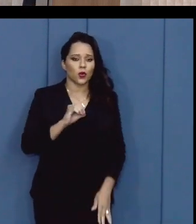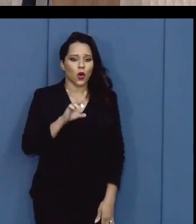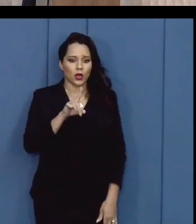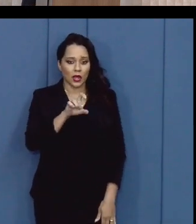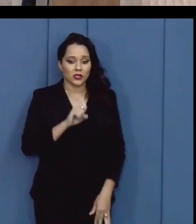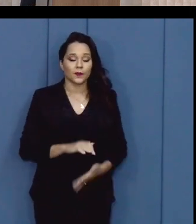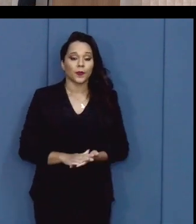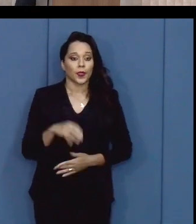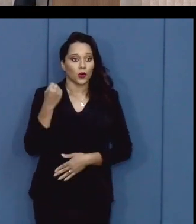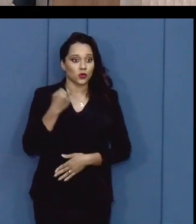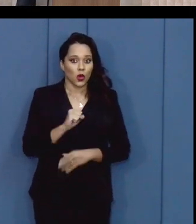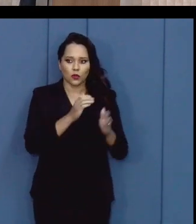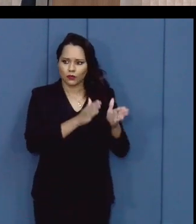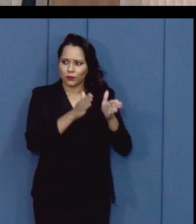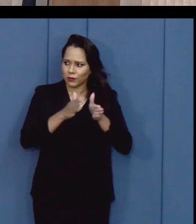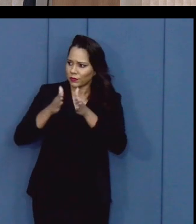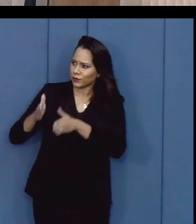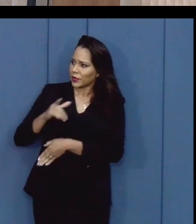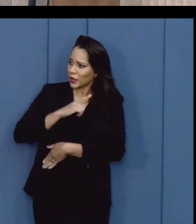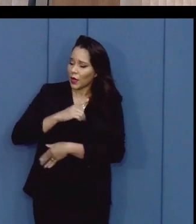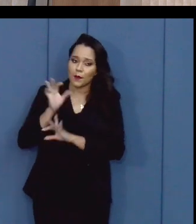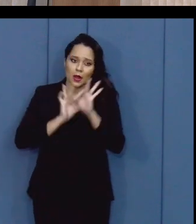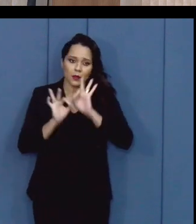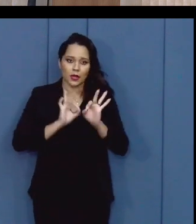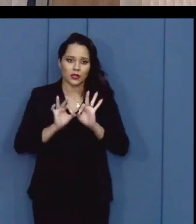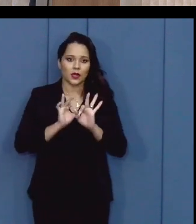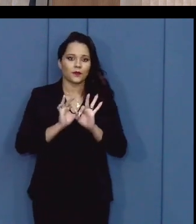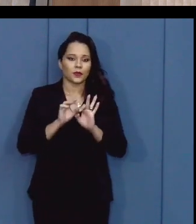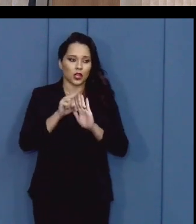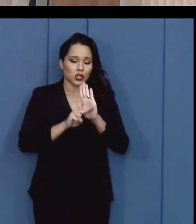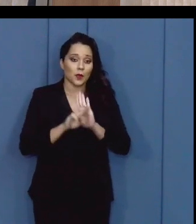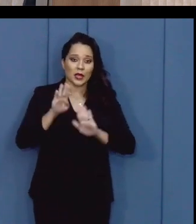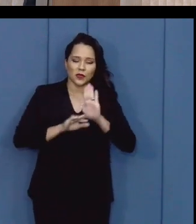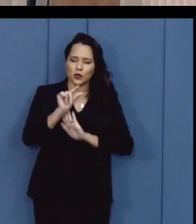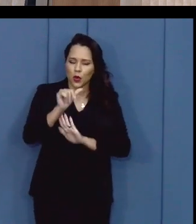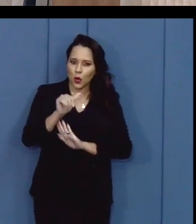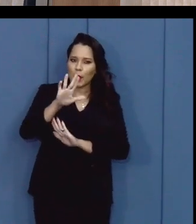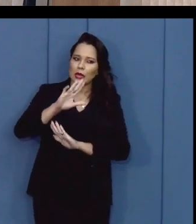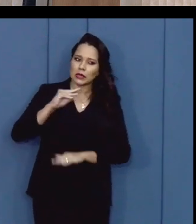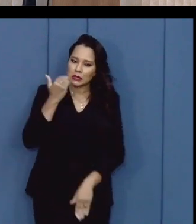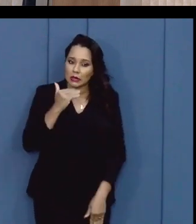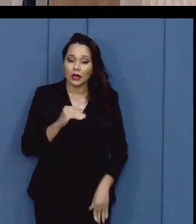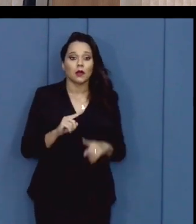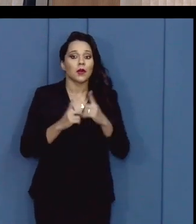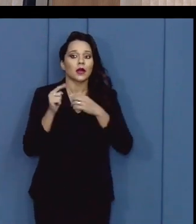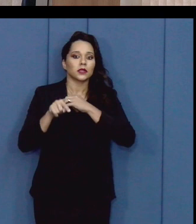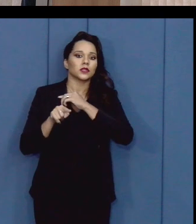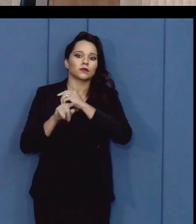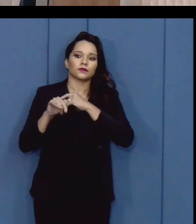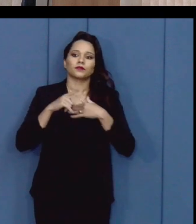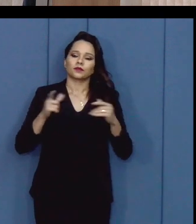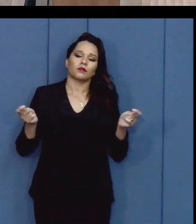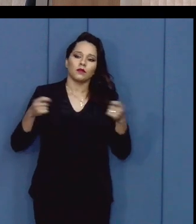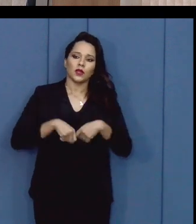Códex, os 8 trâmites que nós temos para a elaboração das normas, às vezes um pouquinho mais acelerado, mas isso aí nos dá